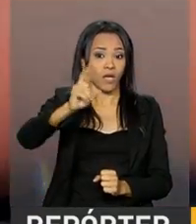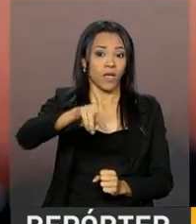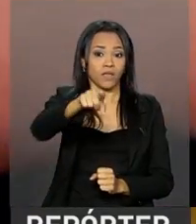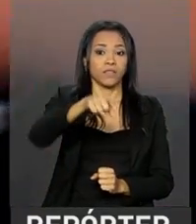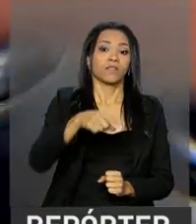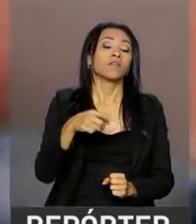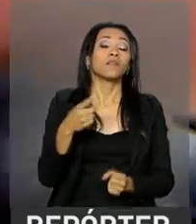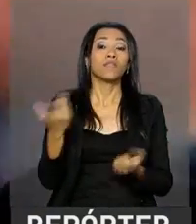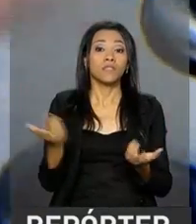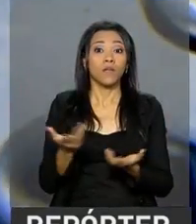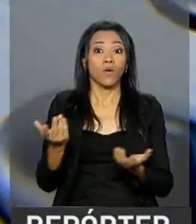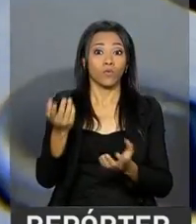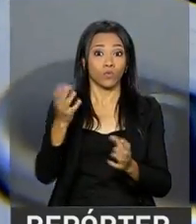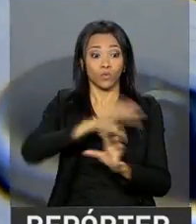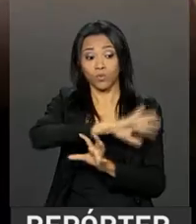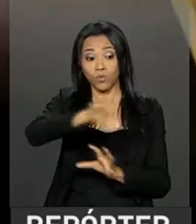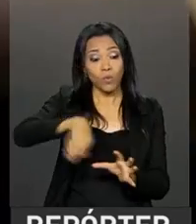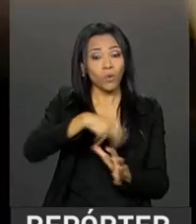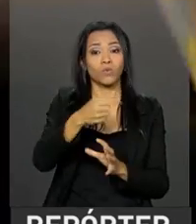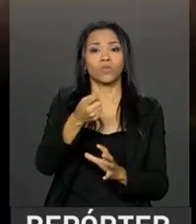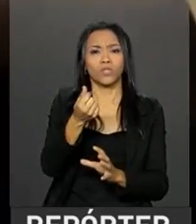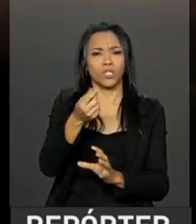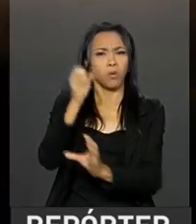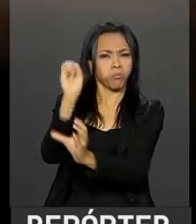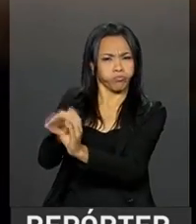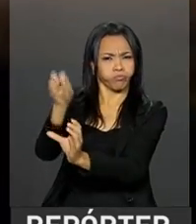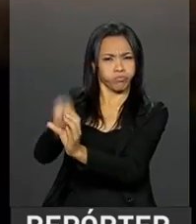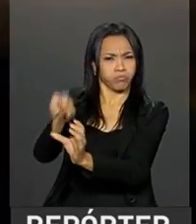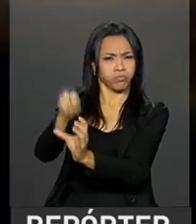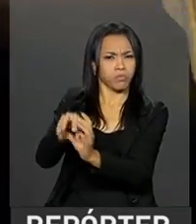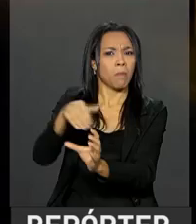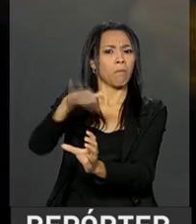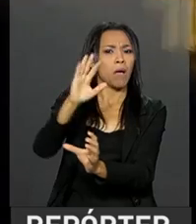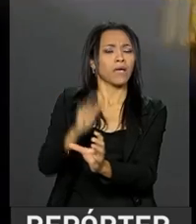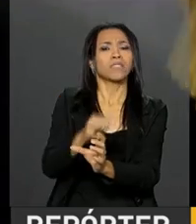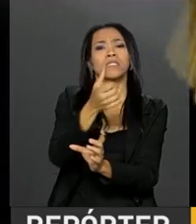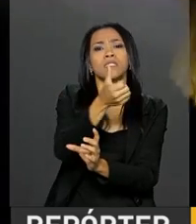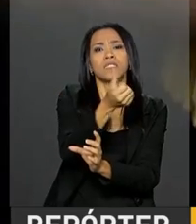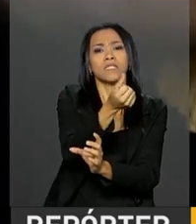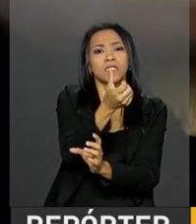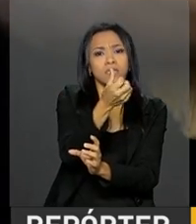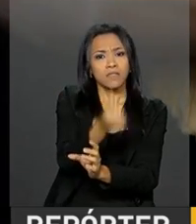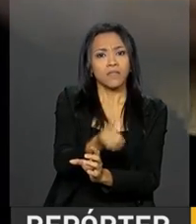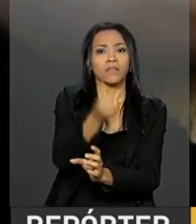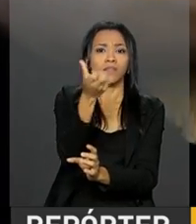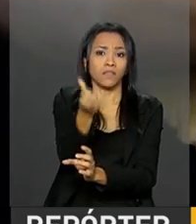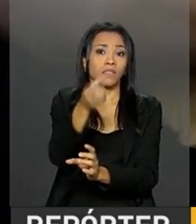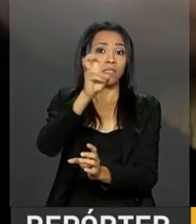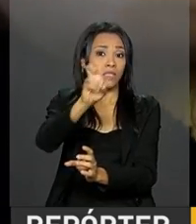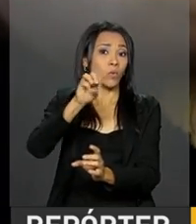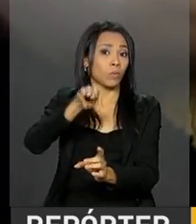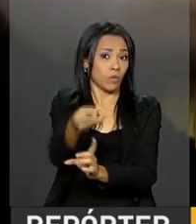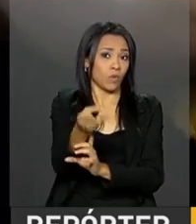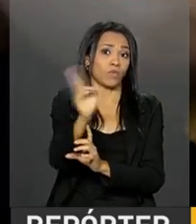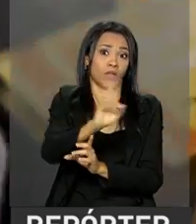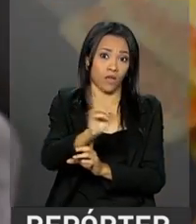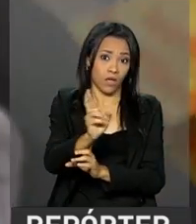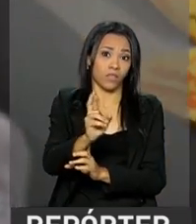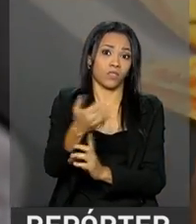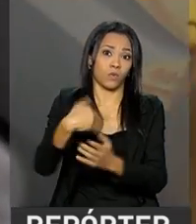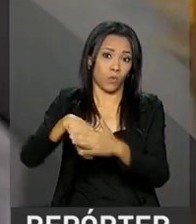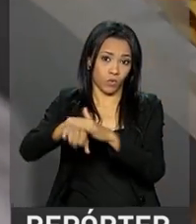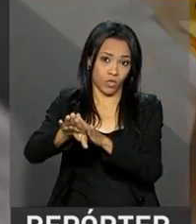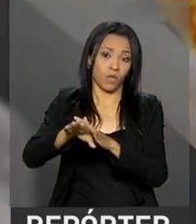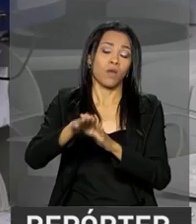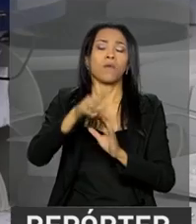resultado o volume total das aplicações na poupança chegou a mais de 665 milhões de reais para